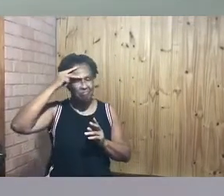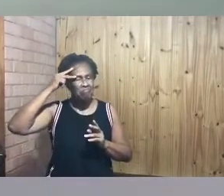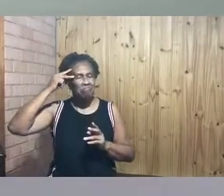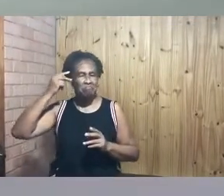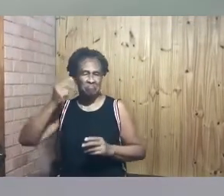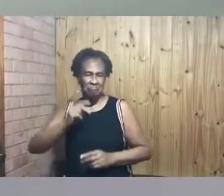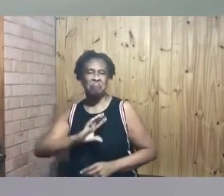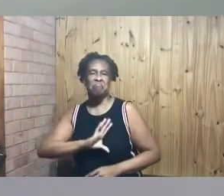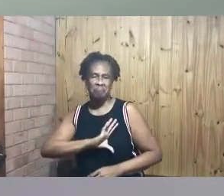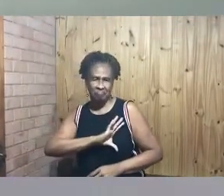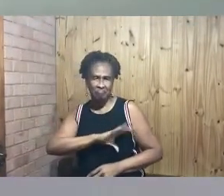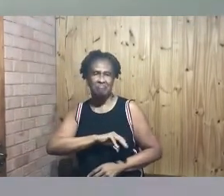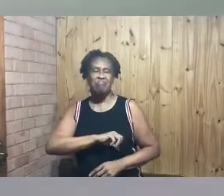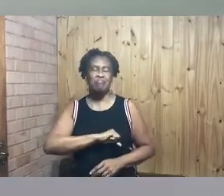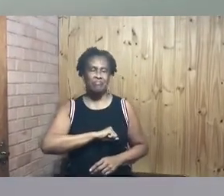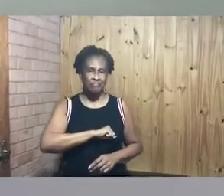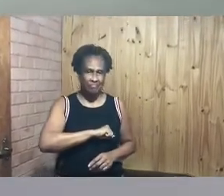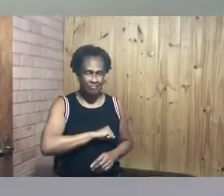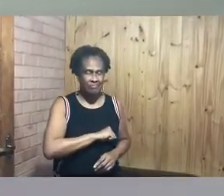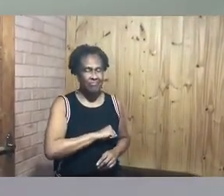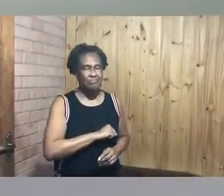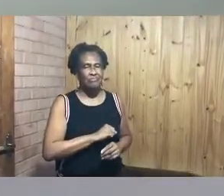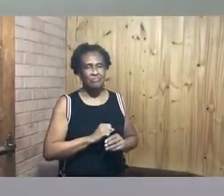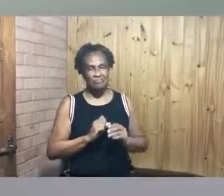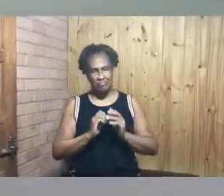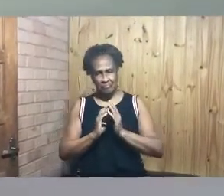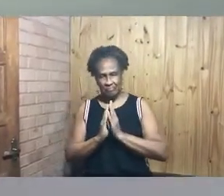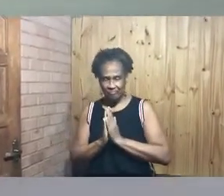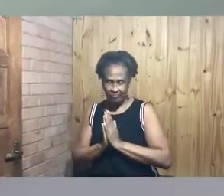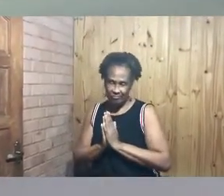Rezava como alguém que ama.